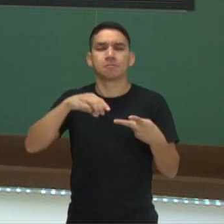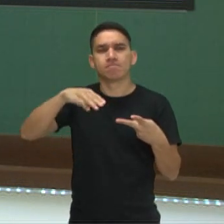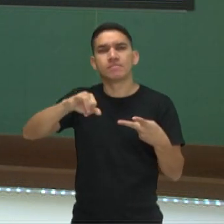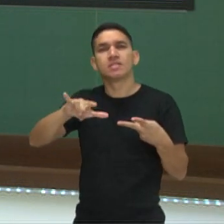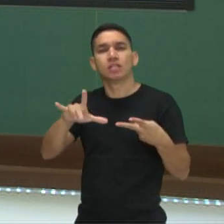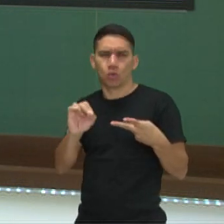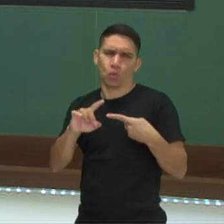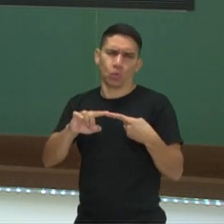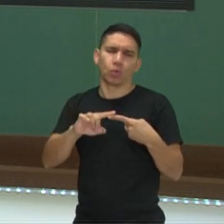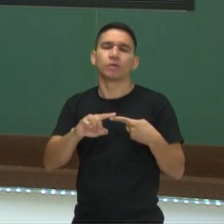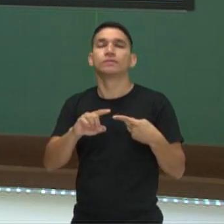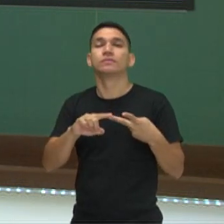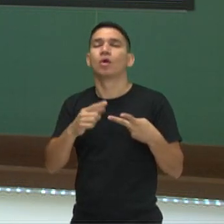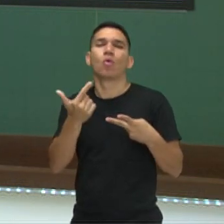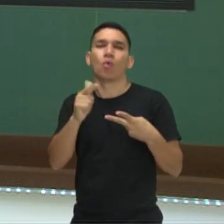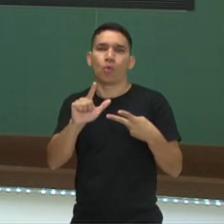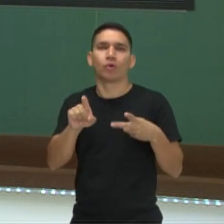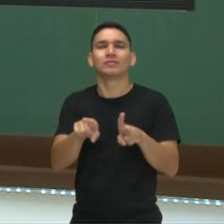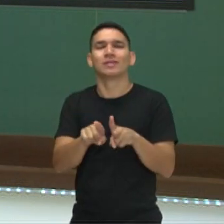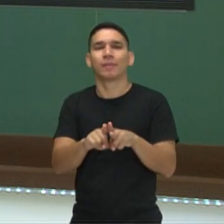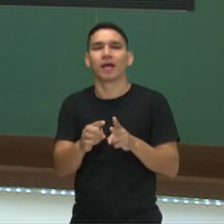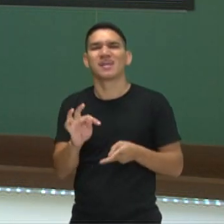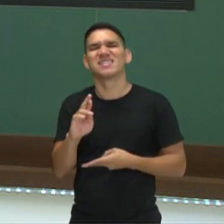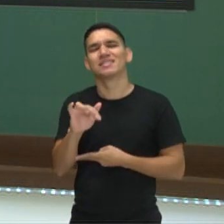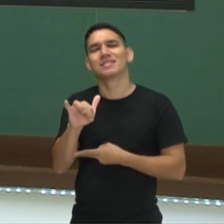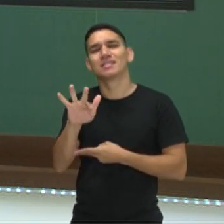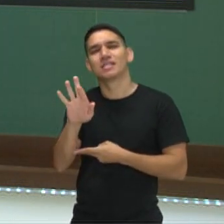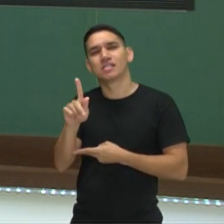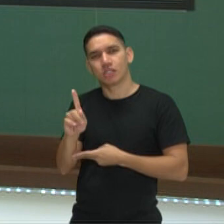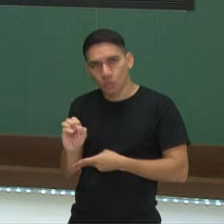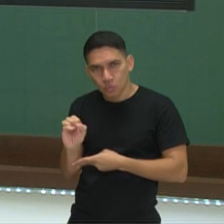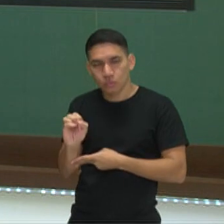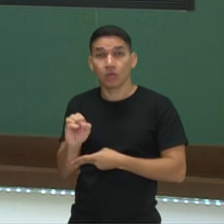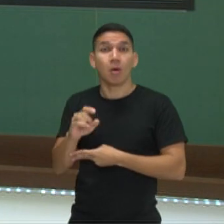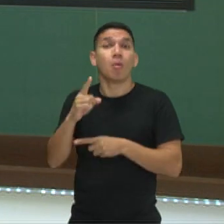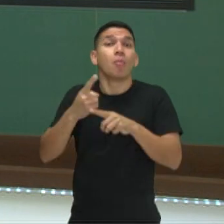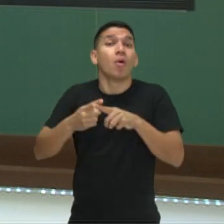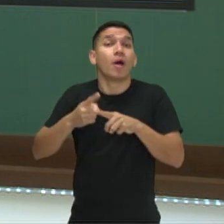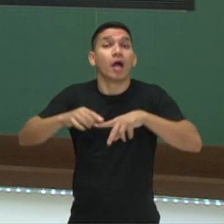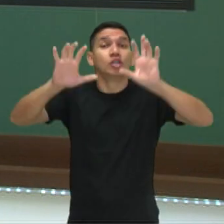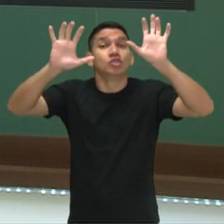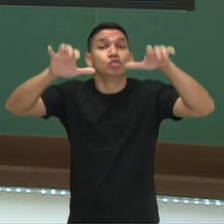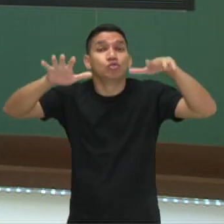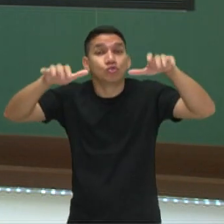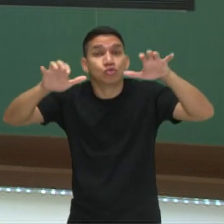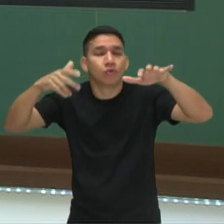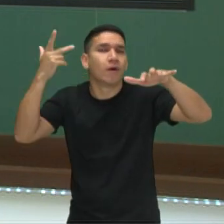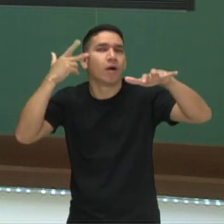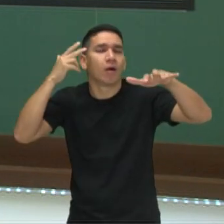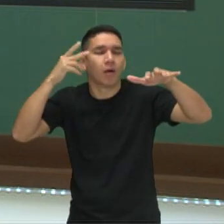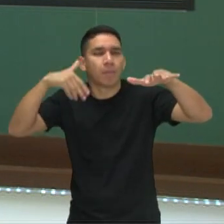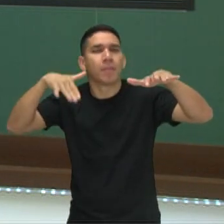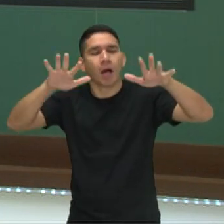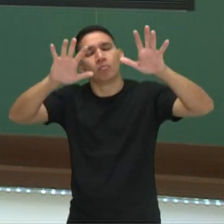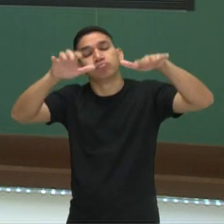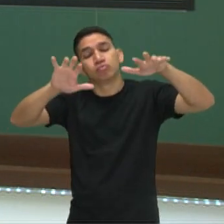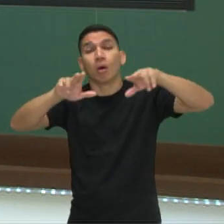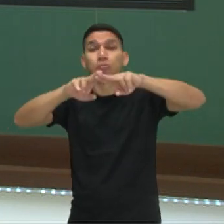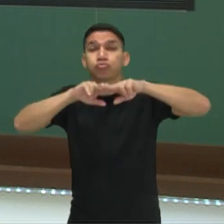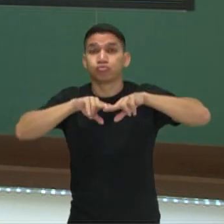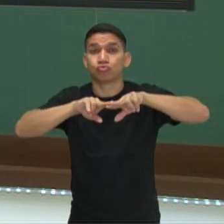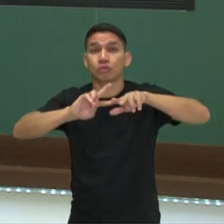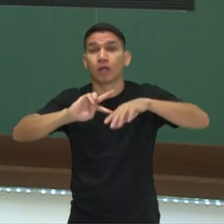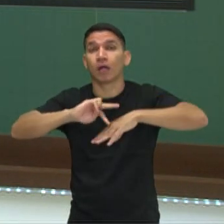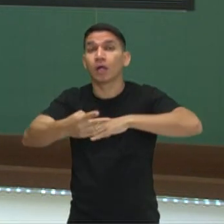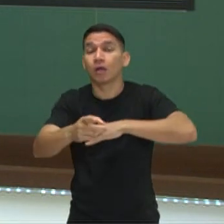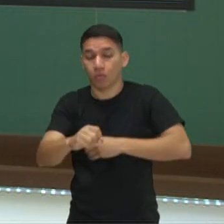aí, de outros como o trigo. Muito bem. Então, onde as chuvas são regulares e o solo, então, de um modo geral, é mais fértil. Muito